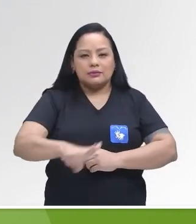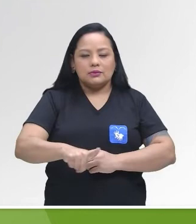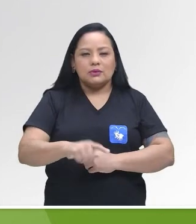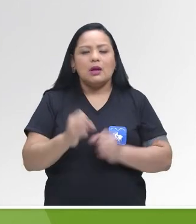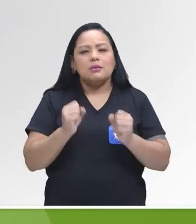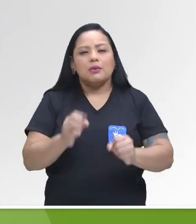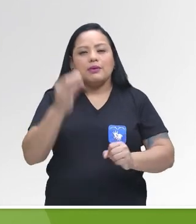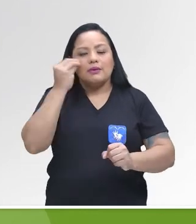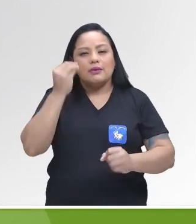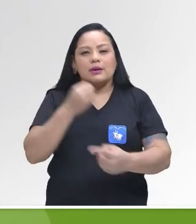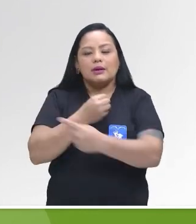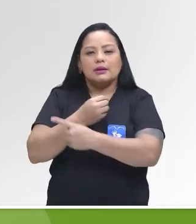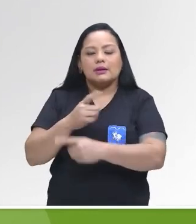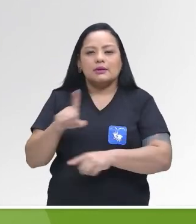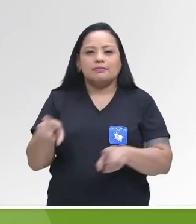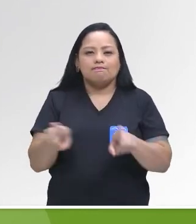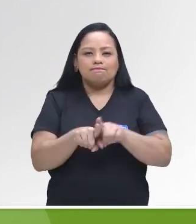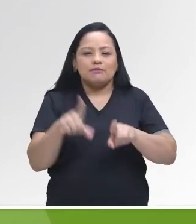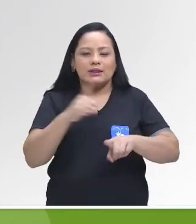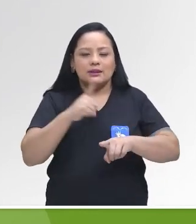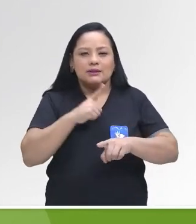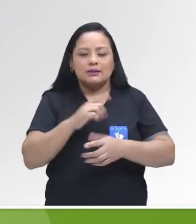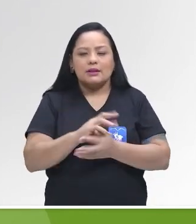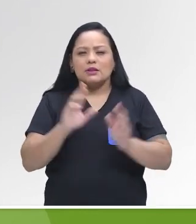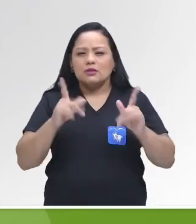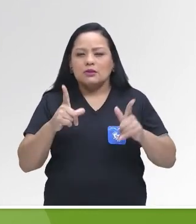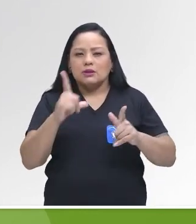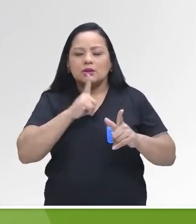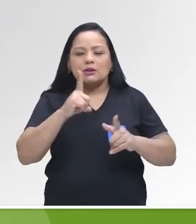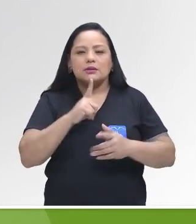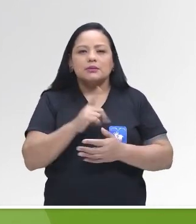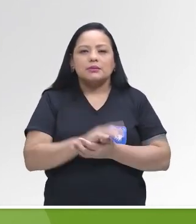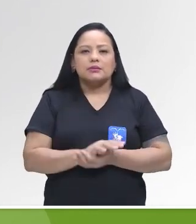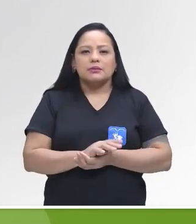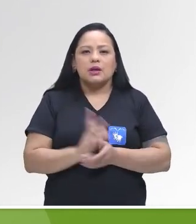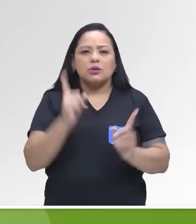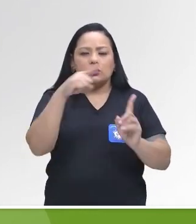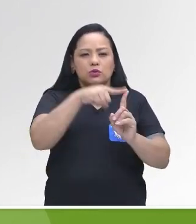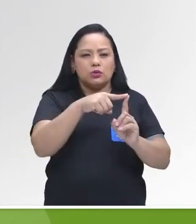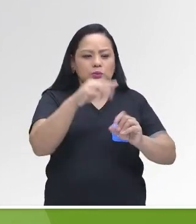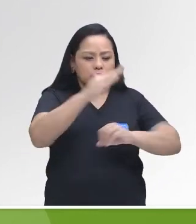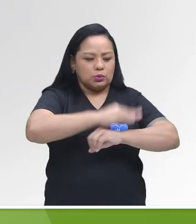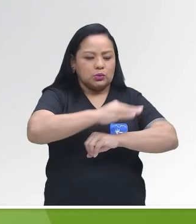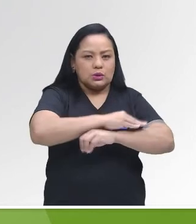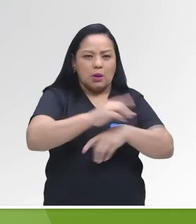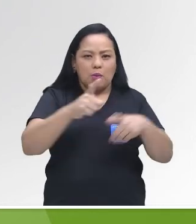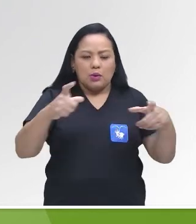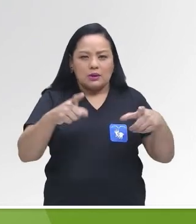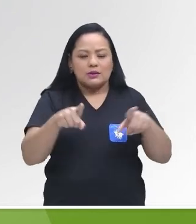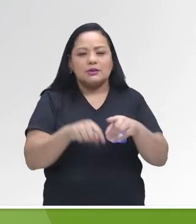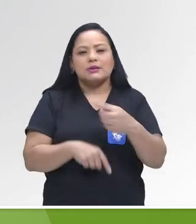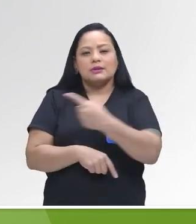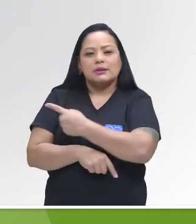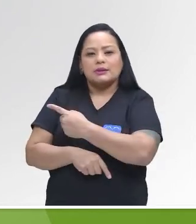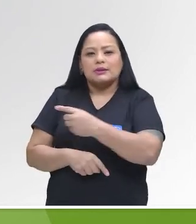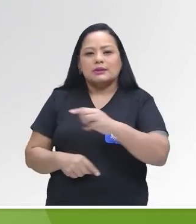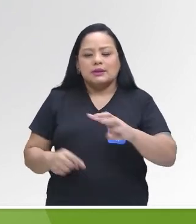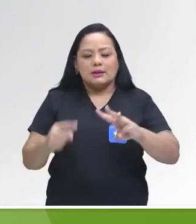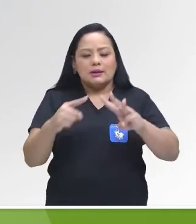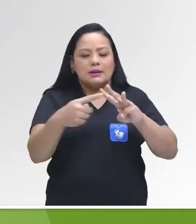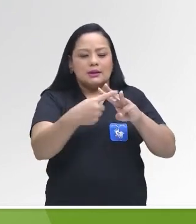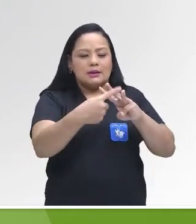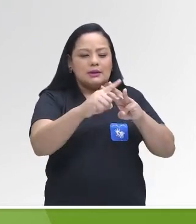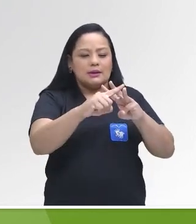pode observar que elas têm uma coisa bem diferente dos sapos e da perereca, é que elas vão ter essas membranas entre